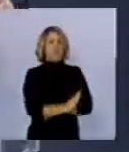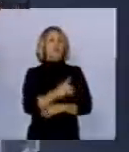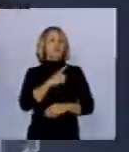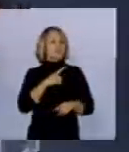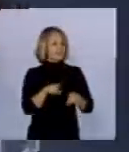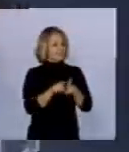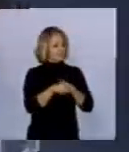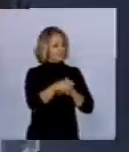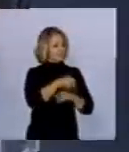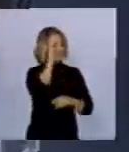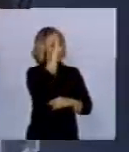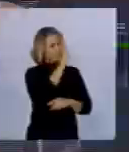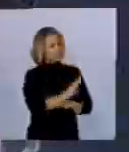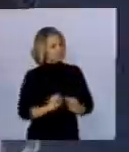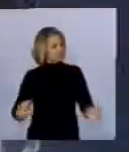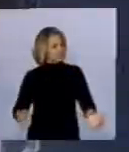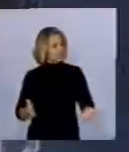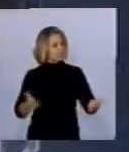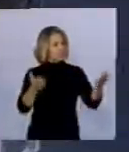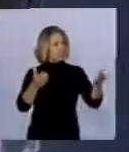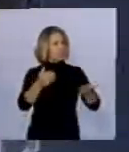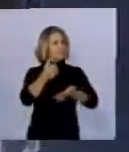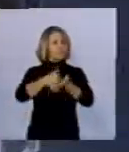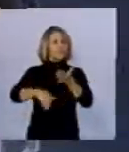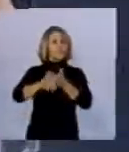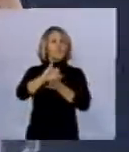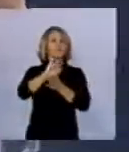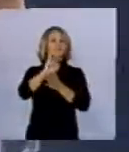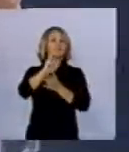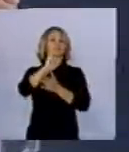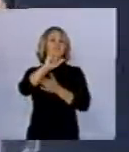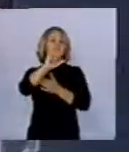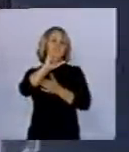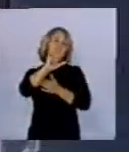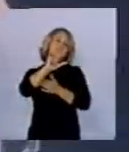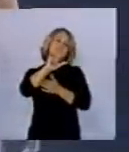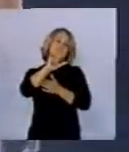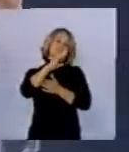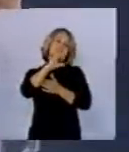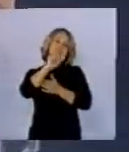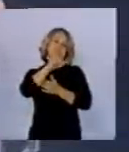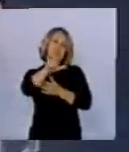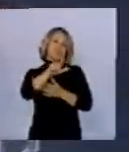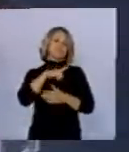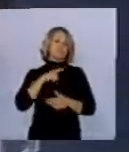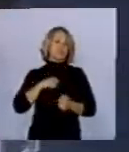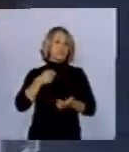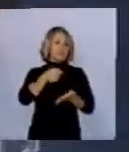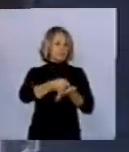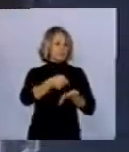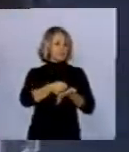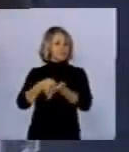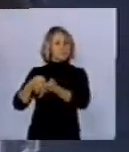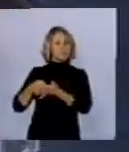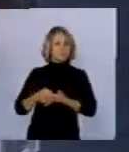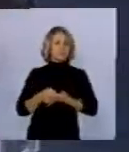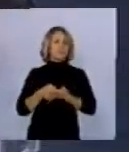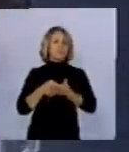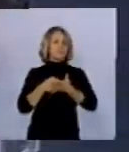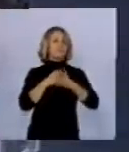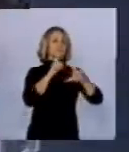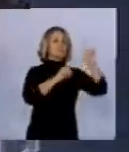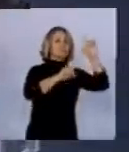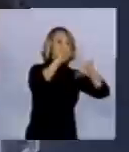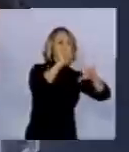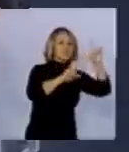uma série de incentivos fiscais lei do audiovisual e agora também vamos ter o reforo do fundo setorial do audiovisual